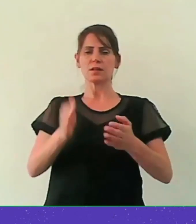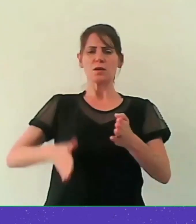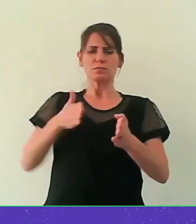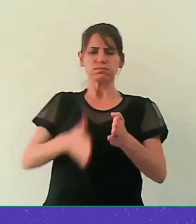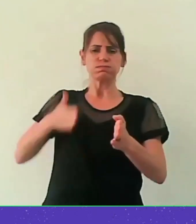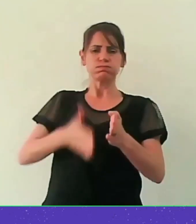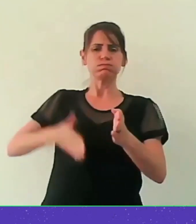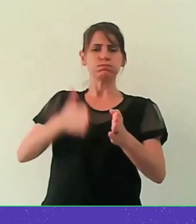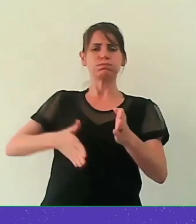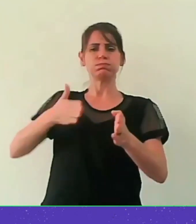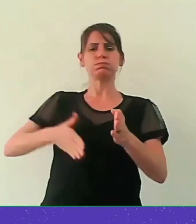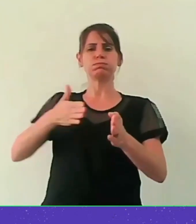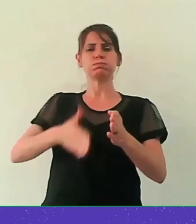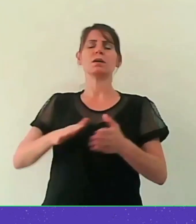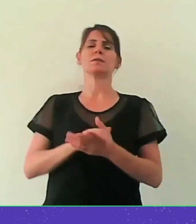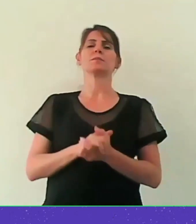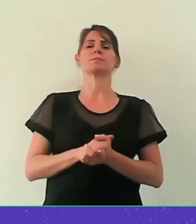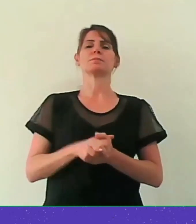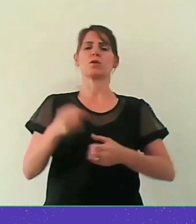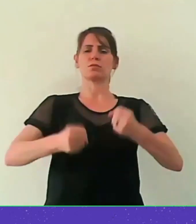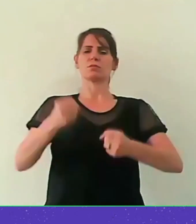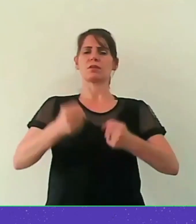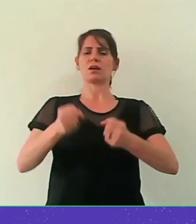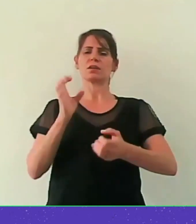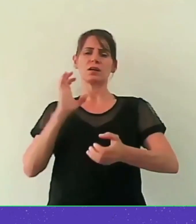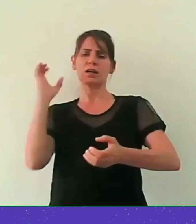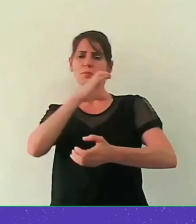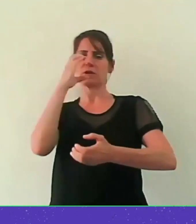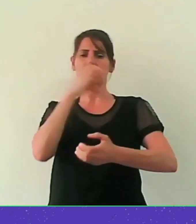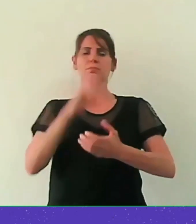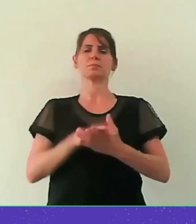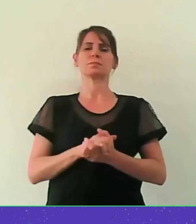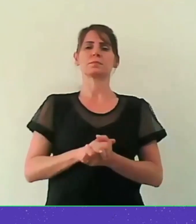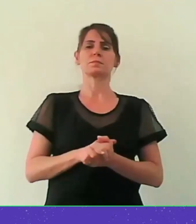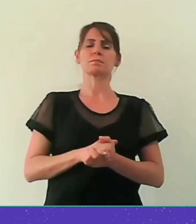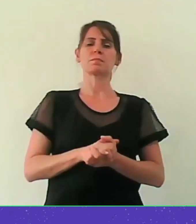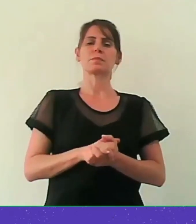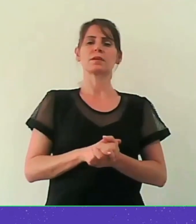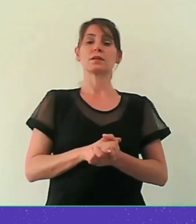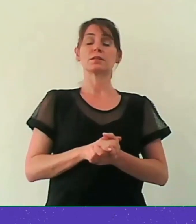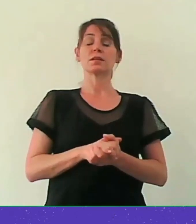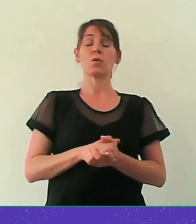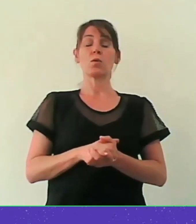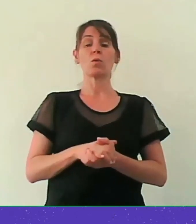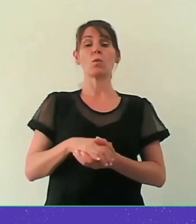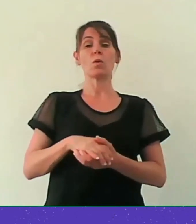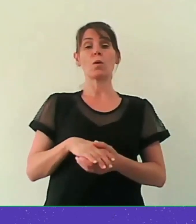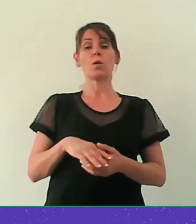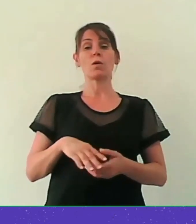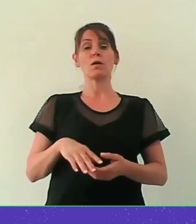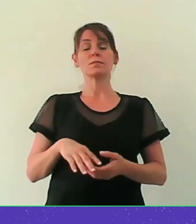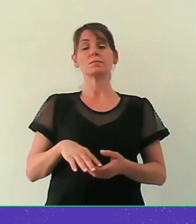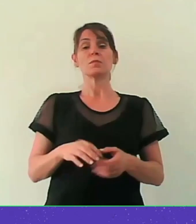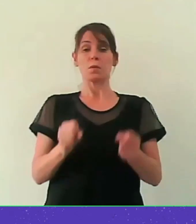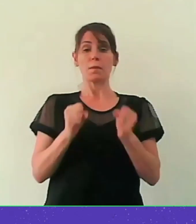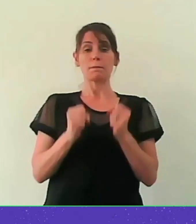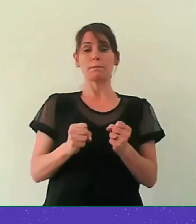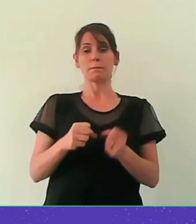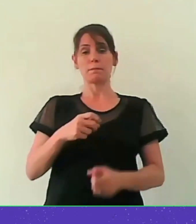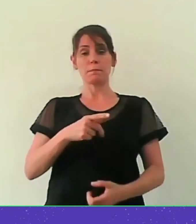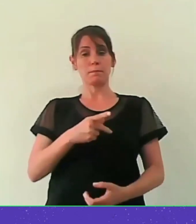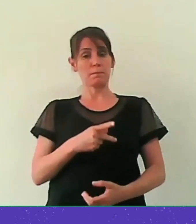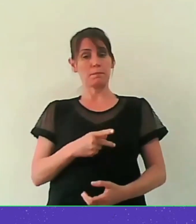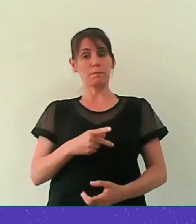embora. Então, a potência do motor, irmãos, é para aplicar força. E